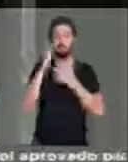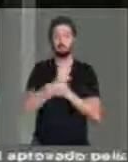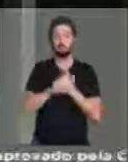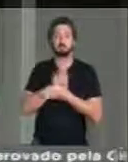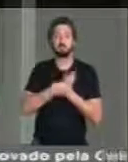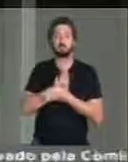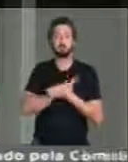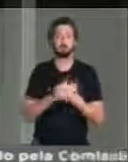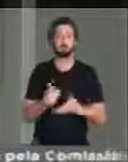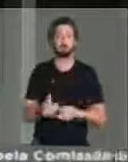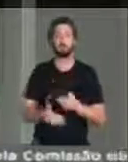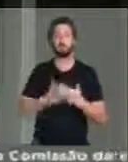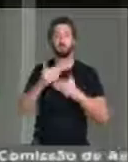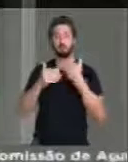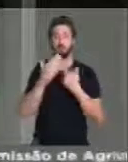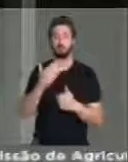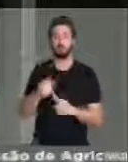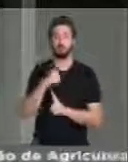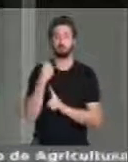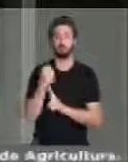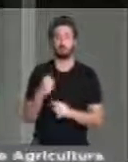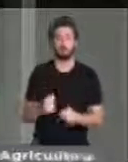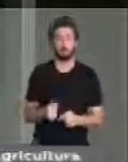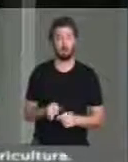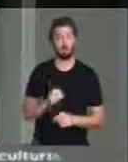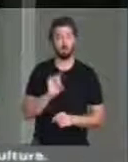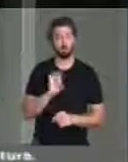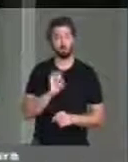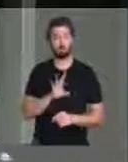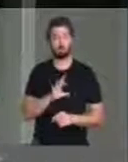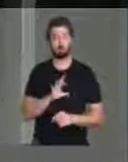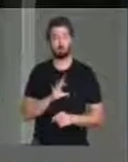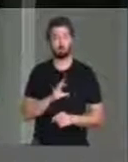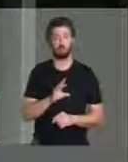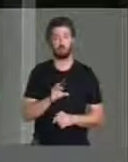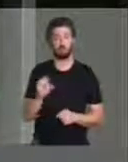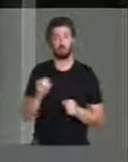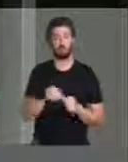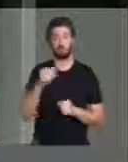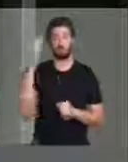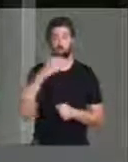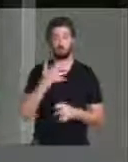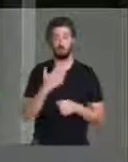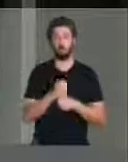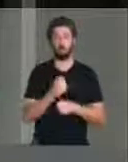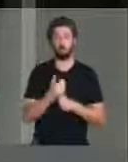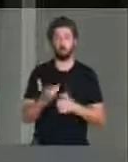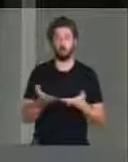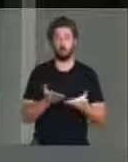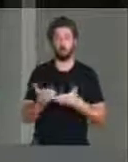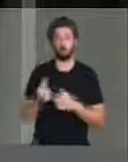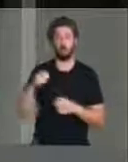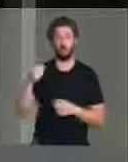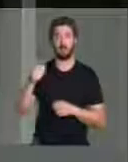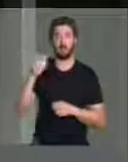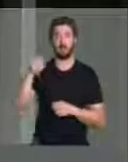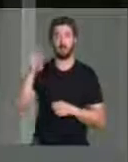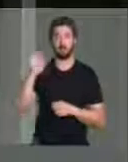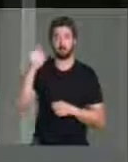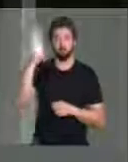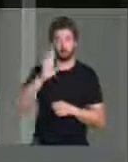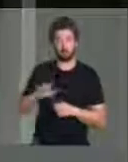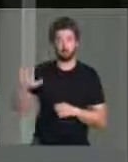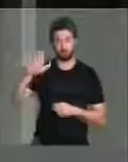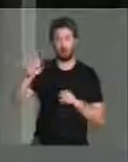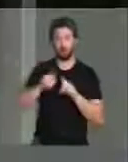preocupação com o desenvolvimento social, e sim em prestar contas aos grandes agentes nacionais